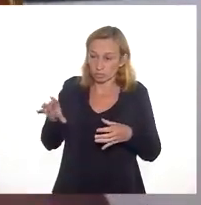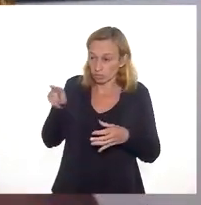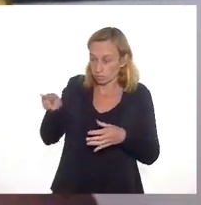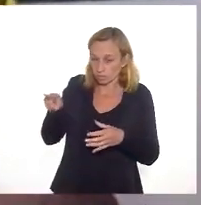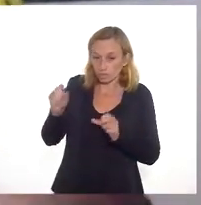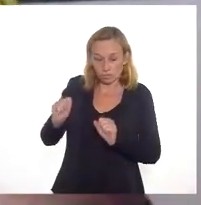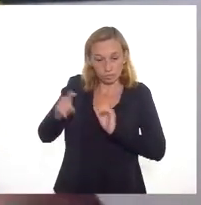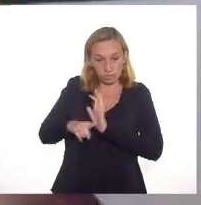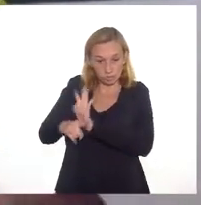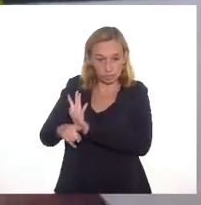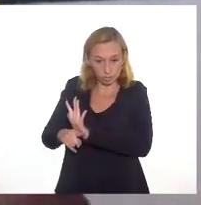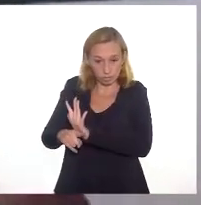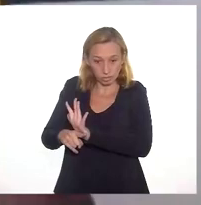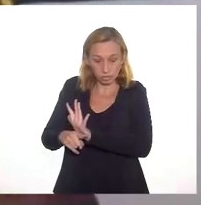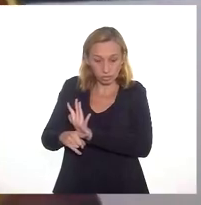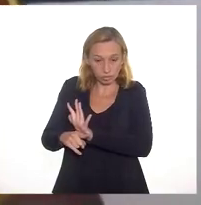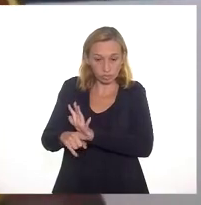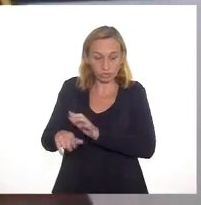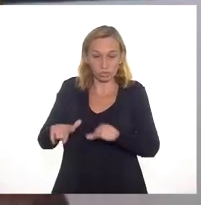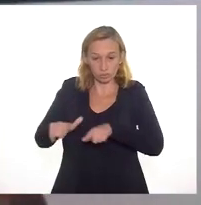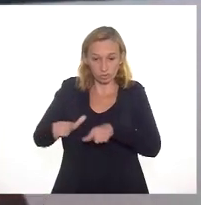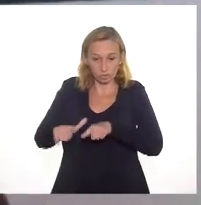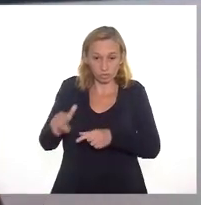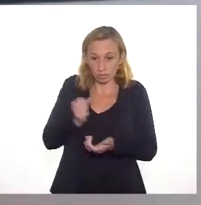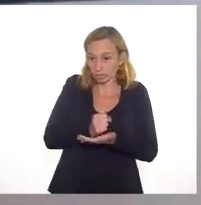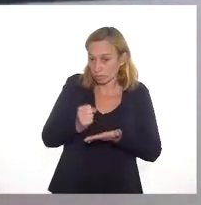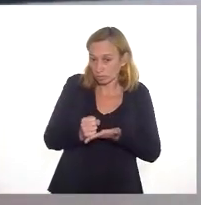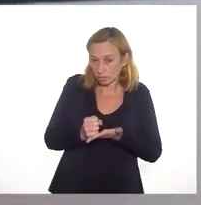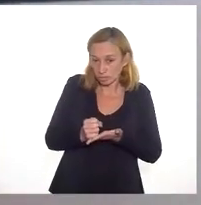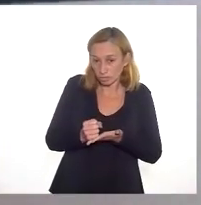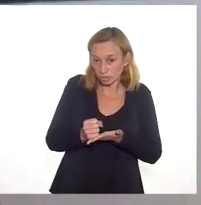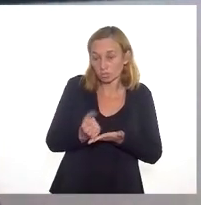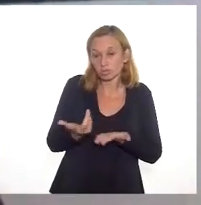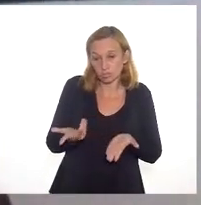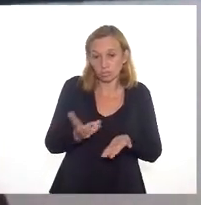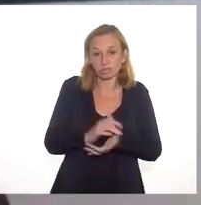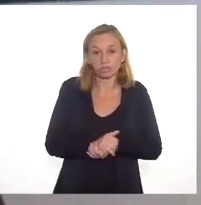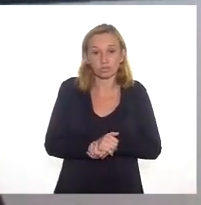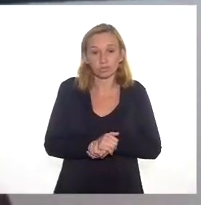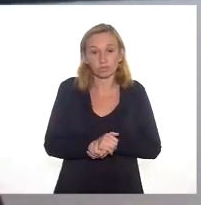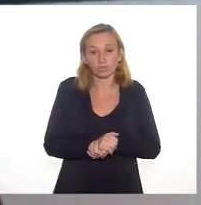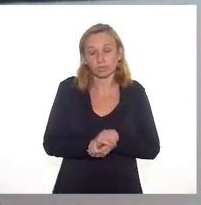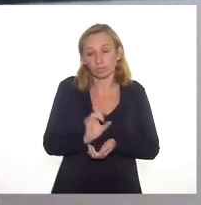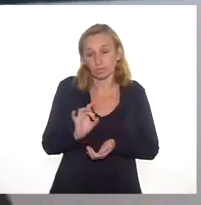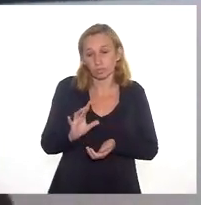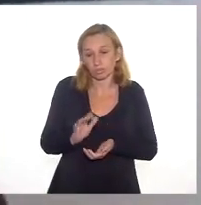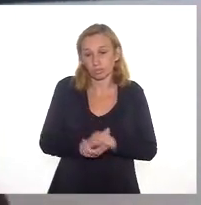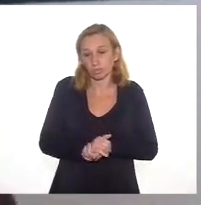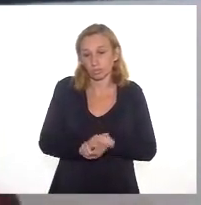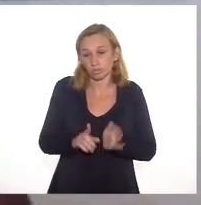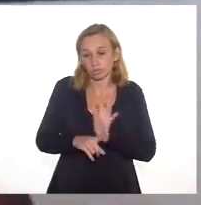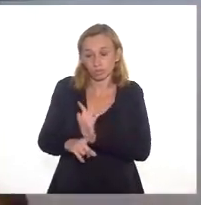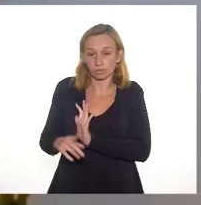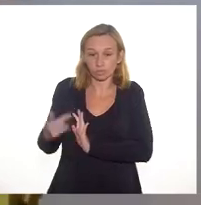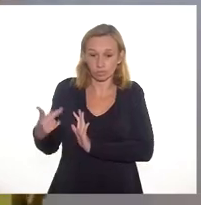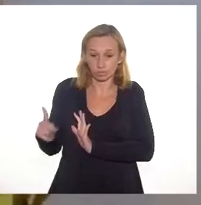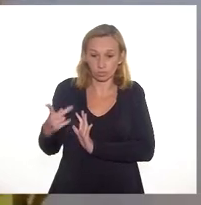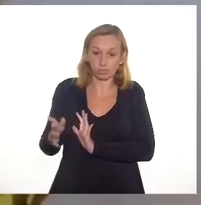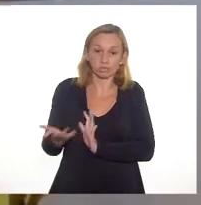atender ao serviço às especificidades do contrato. Isso se configura por si só favorecimento